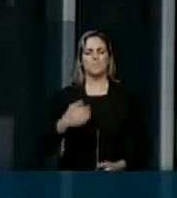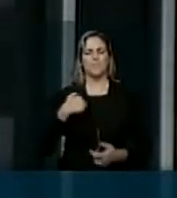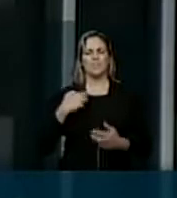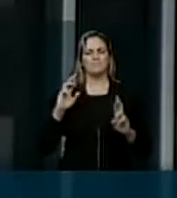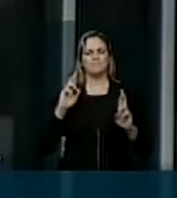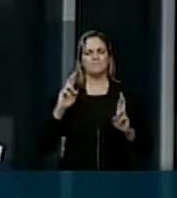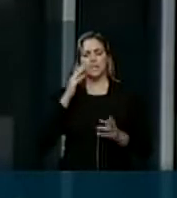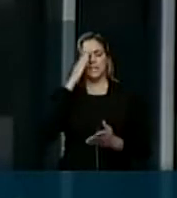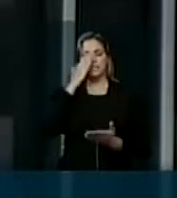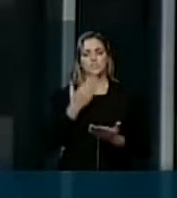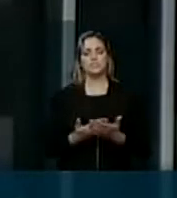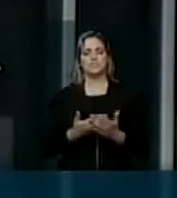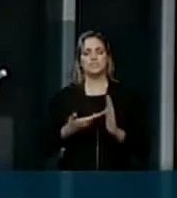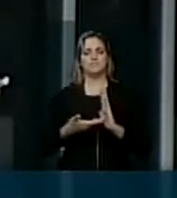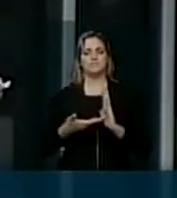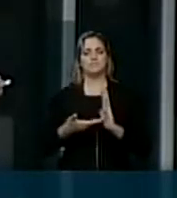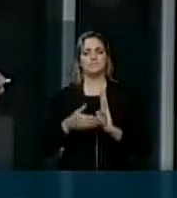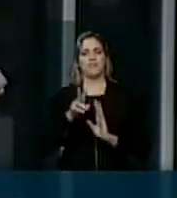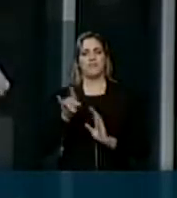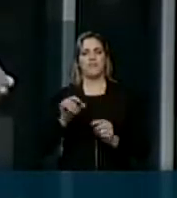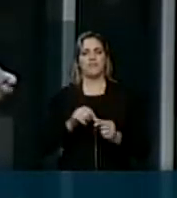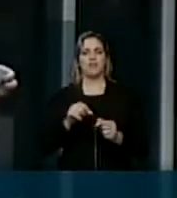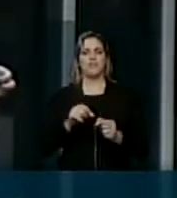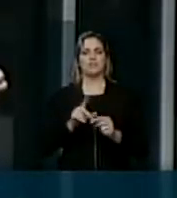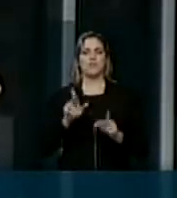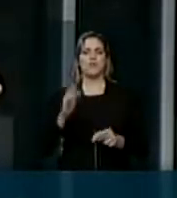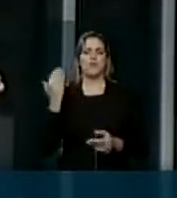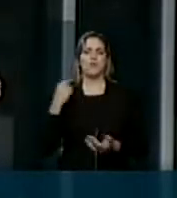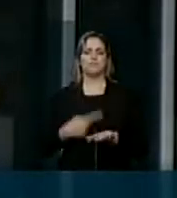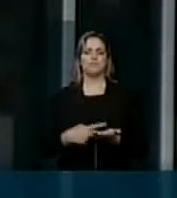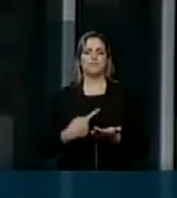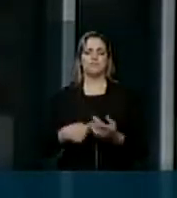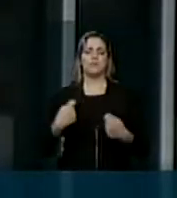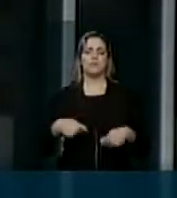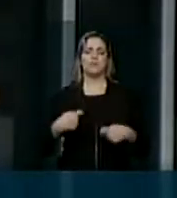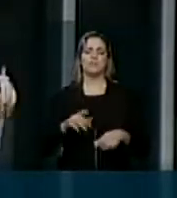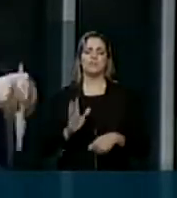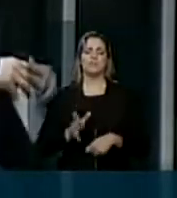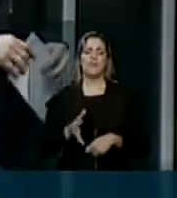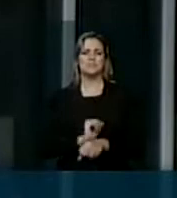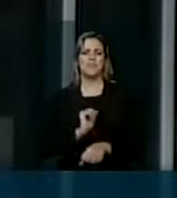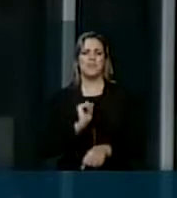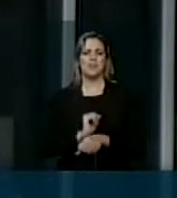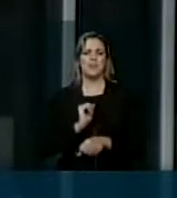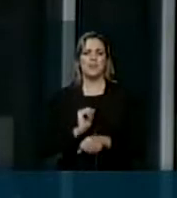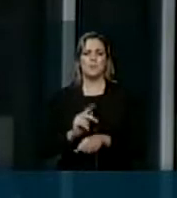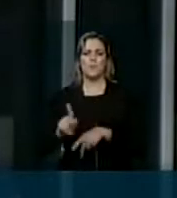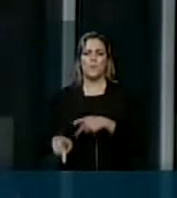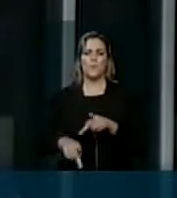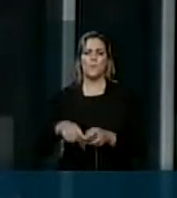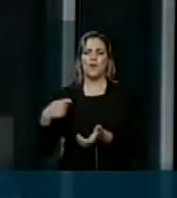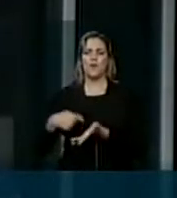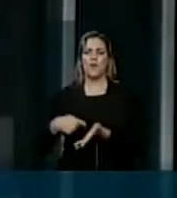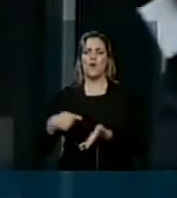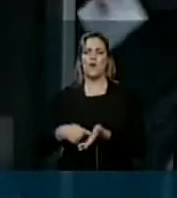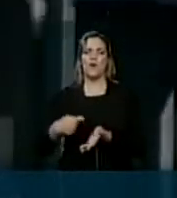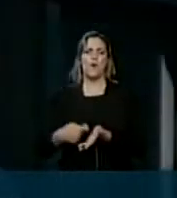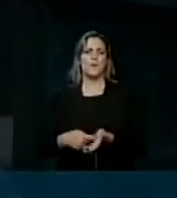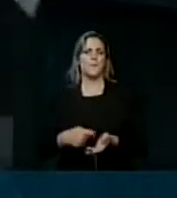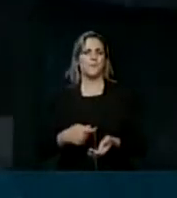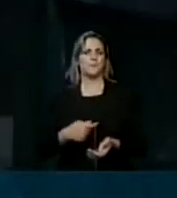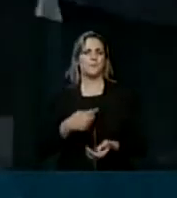sendo votada. Está marcado para o dia 24 ou dia 25 desse mês o encerramento dessa votação.